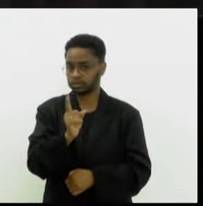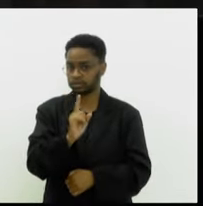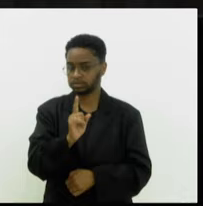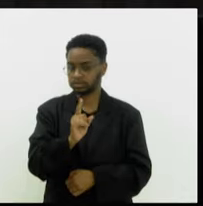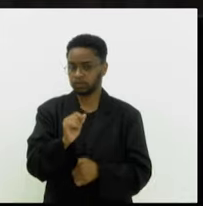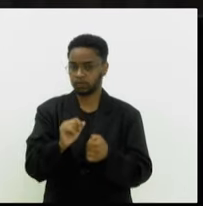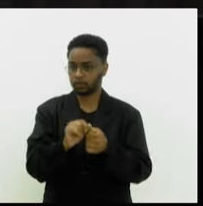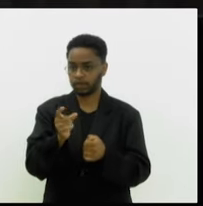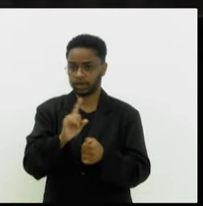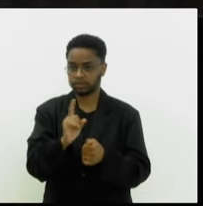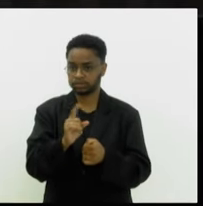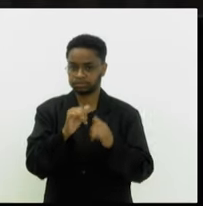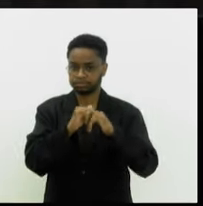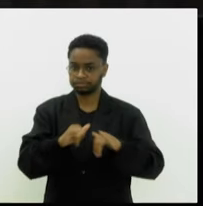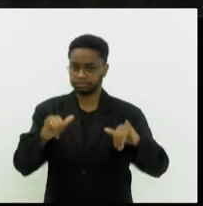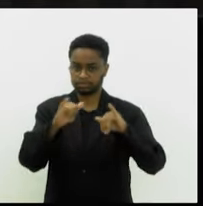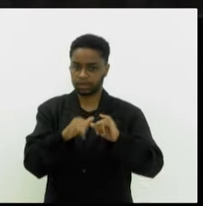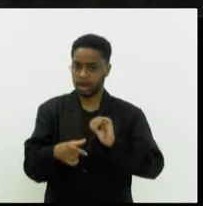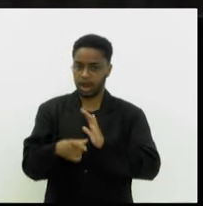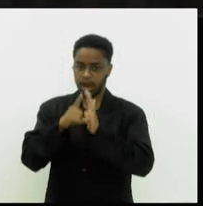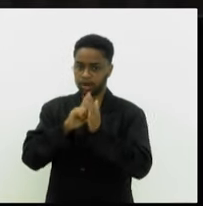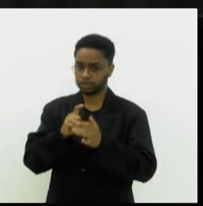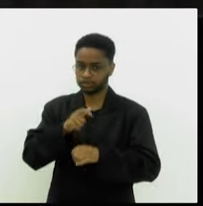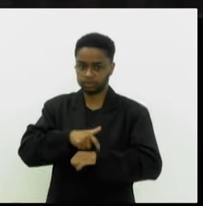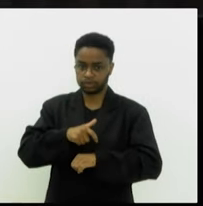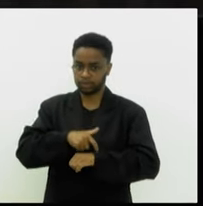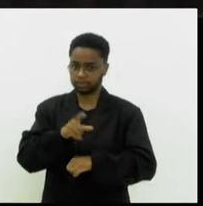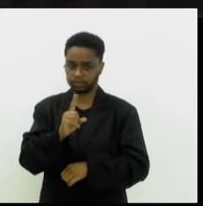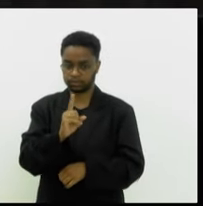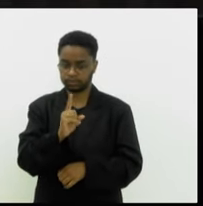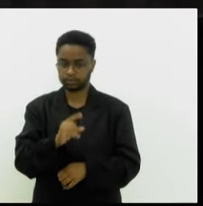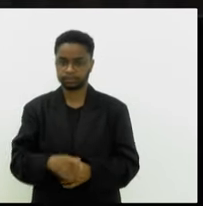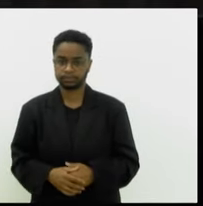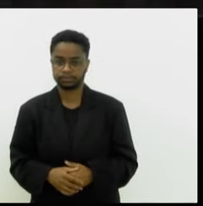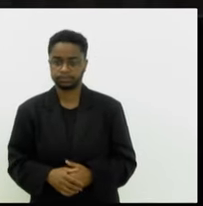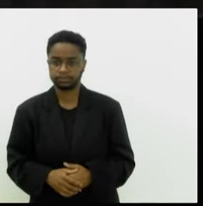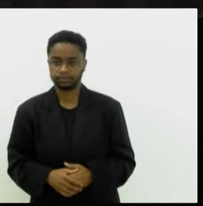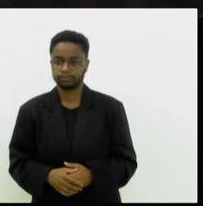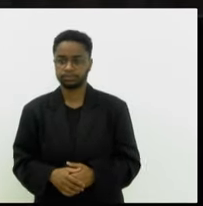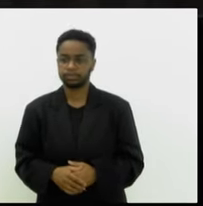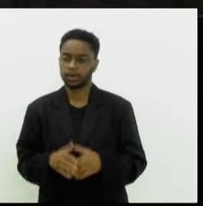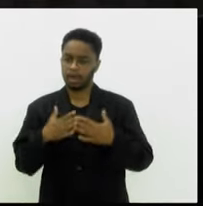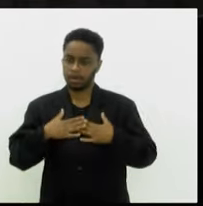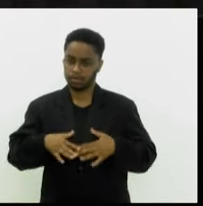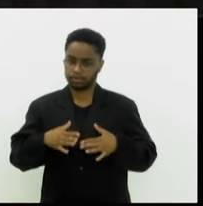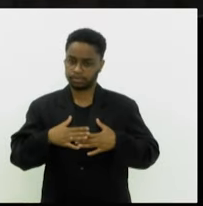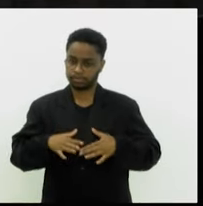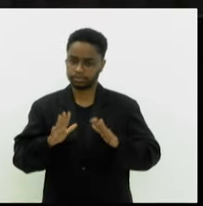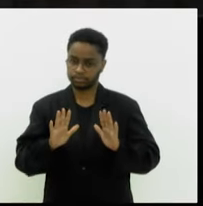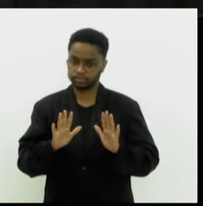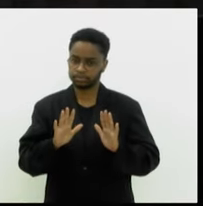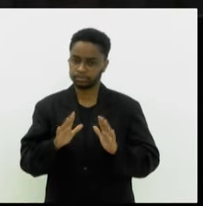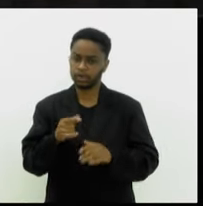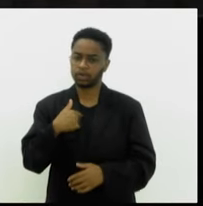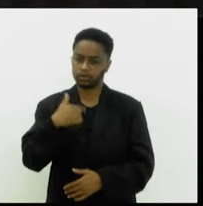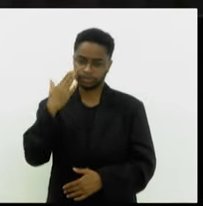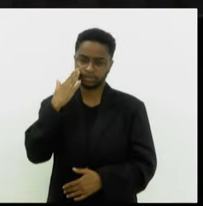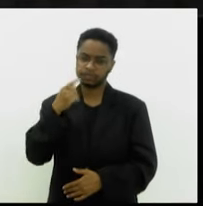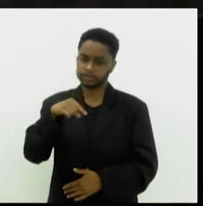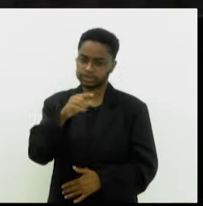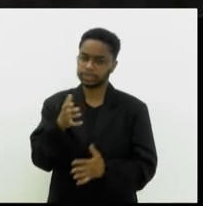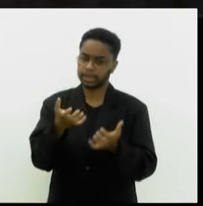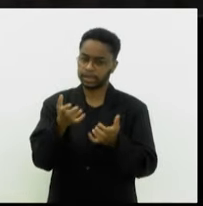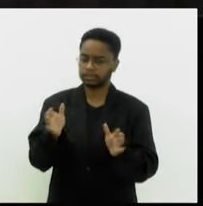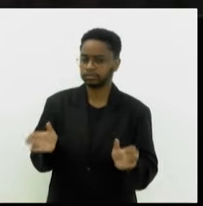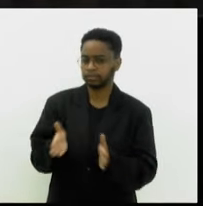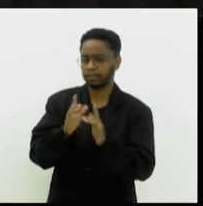não façam propagandas antes do tempo, do período eleitoral. Calma, eu sei que você quer me empurrar para frente, mas